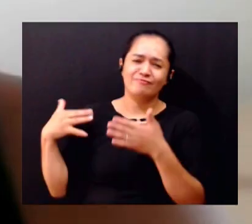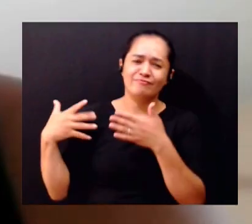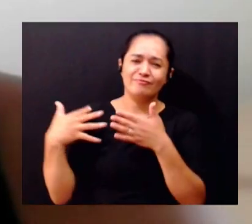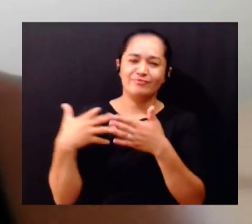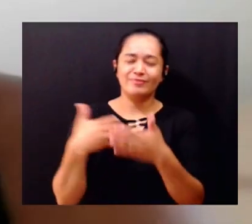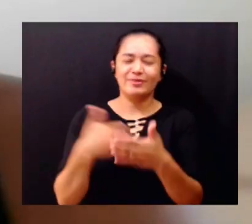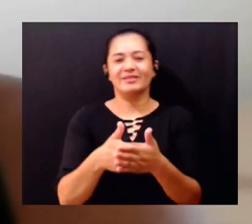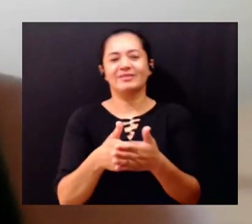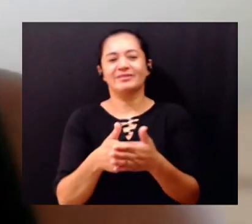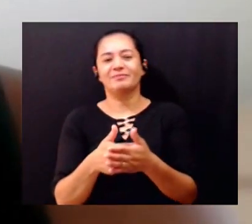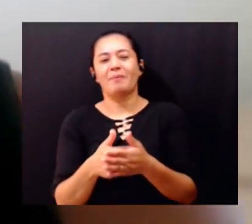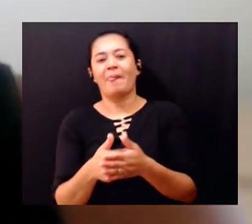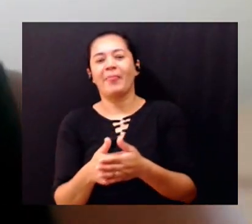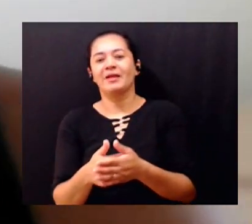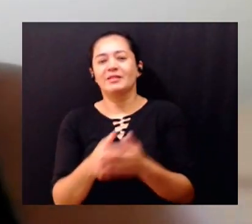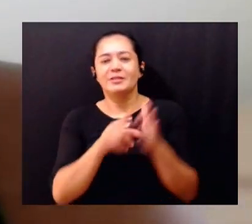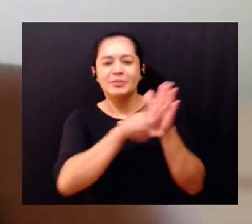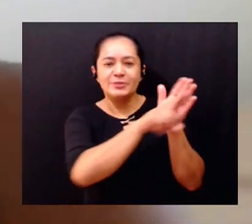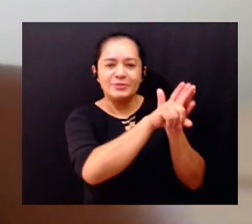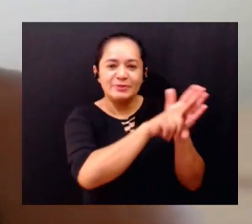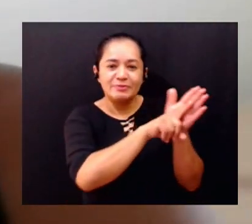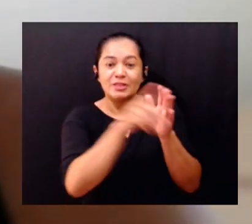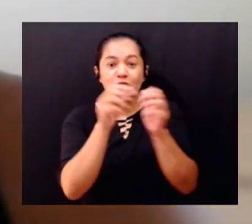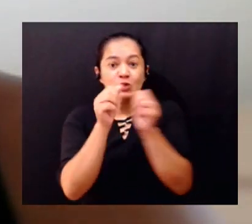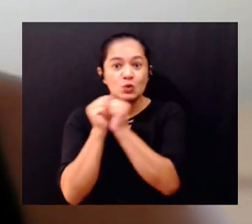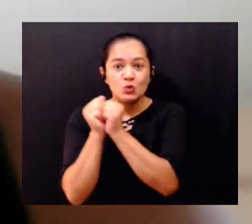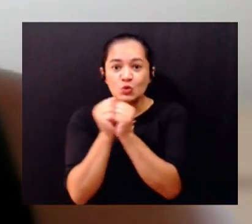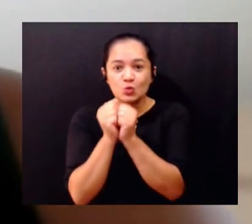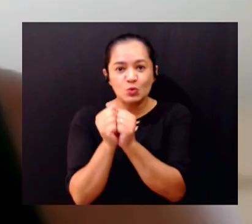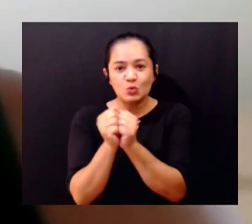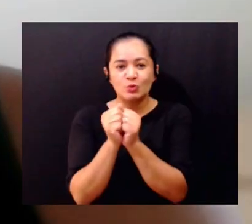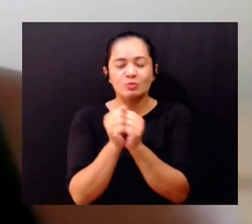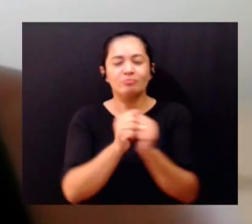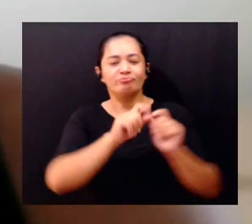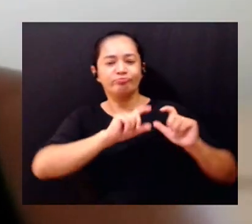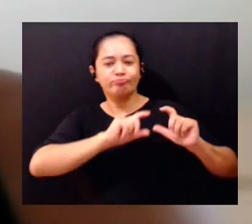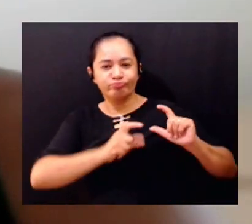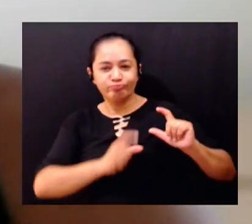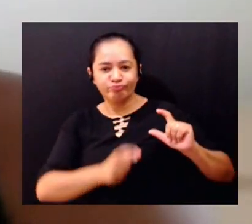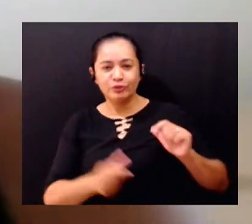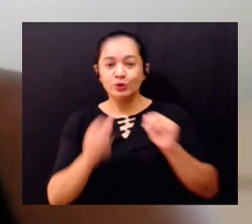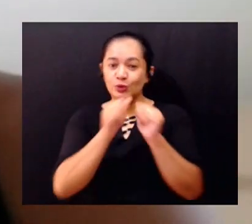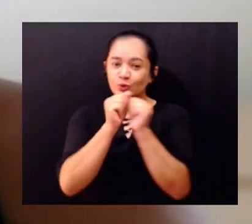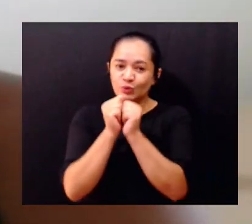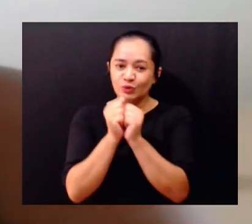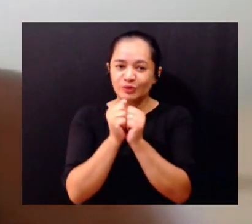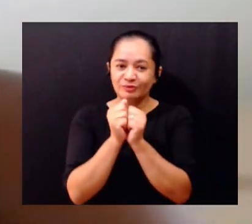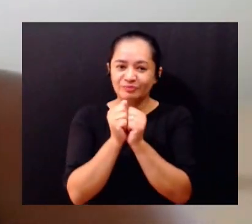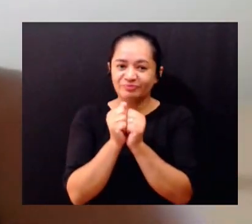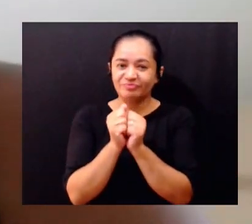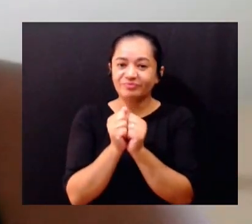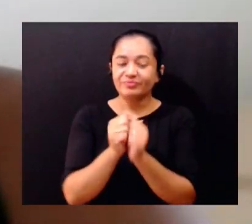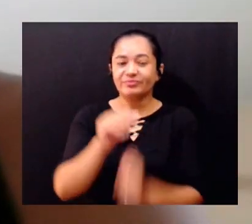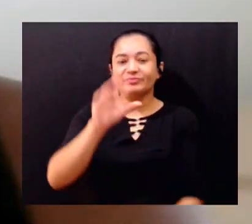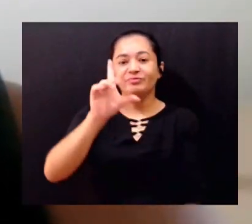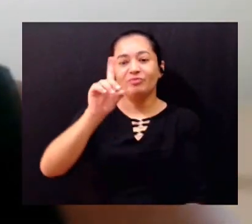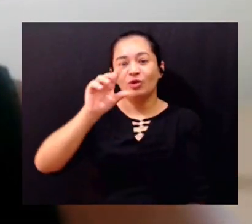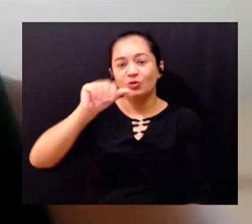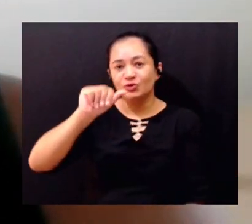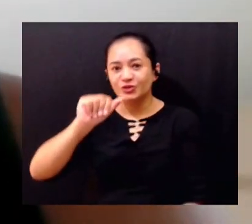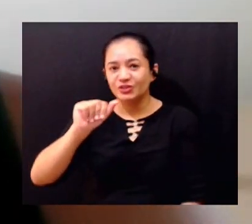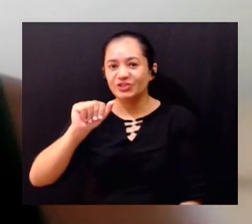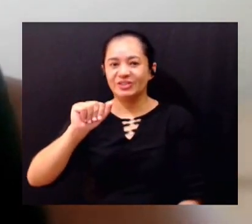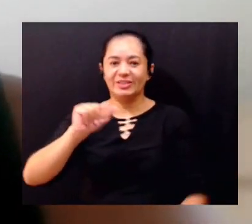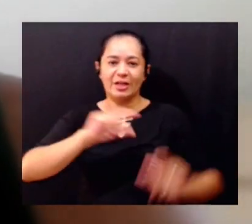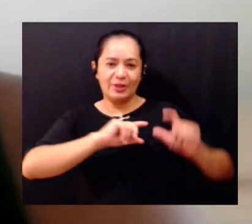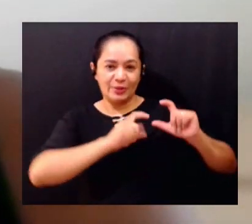de pesquisa na área, um grande pesquisador de Ângelo Agostini. O Dia do Quadrinho Nacional deve muito a esse cara. Ângelo Agostini,